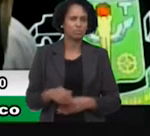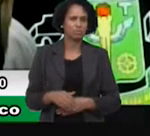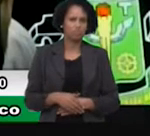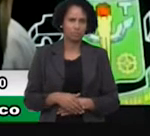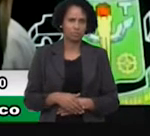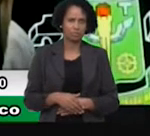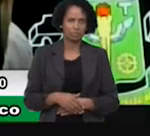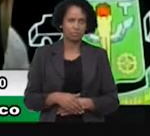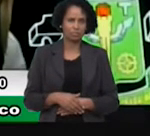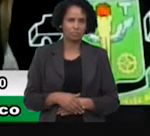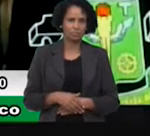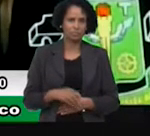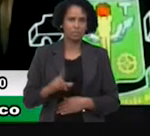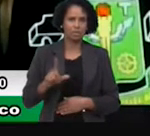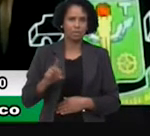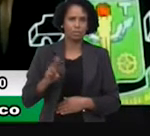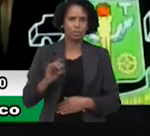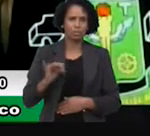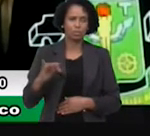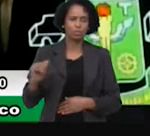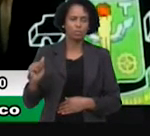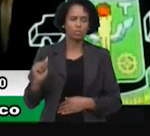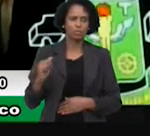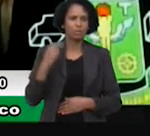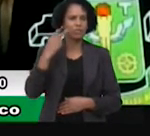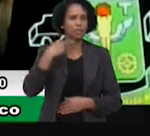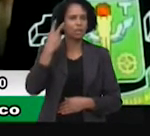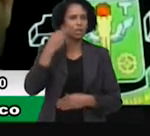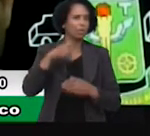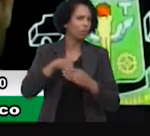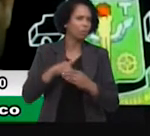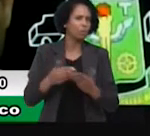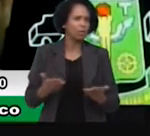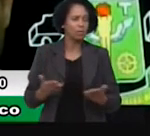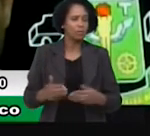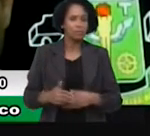Novo vereadora Lúcia da Saúde, como vota, Vossa Excelência?